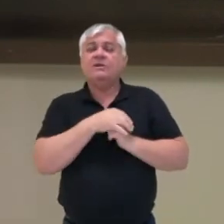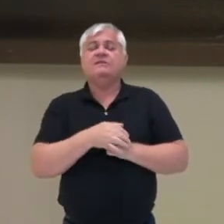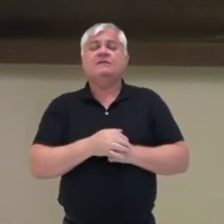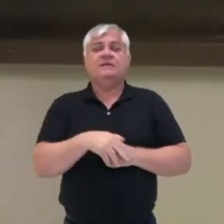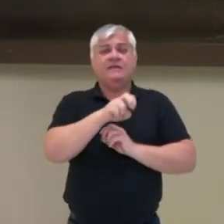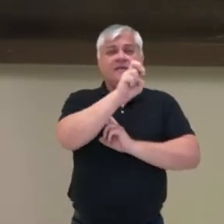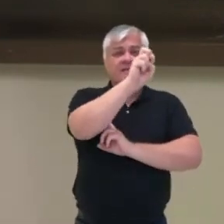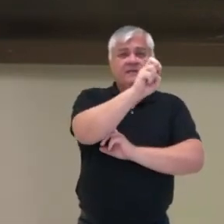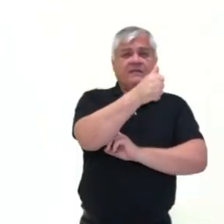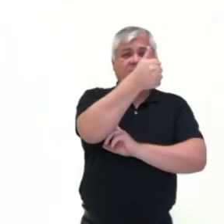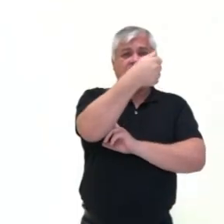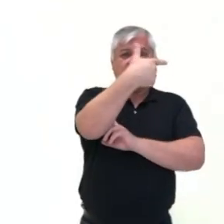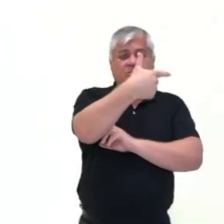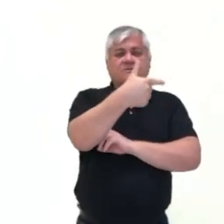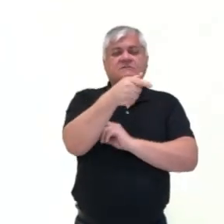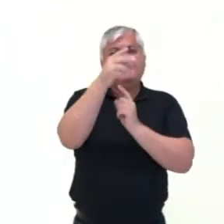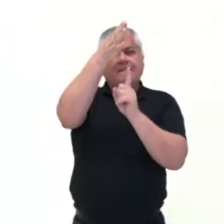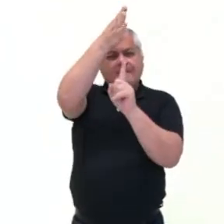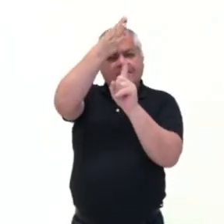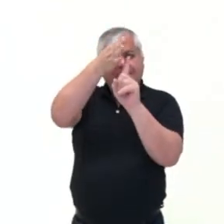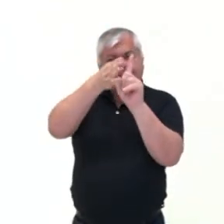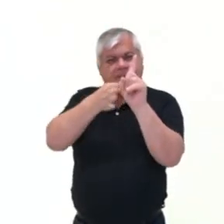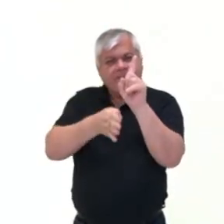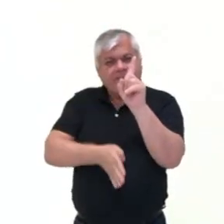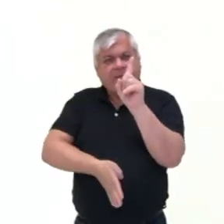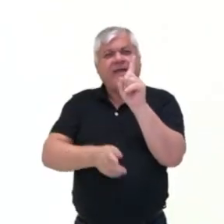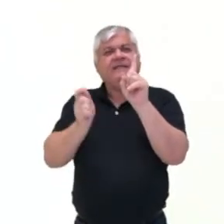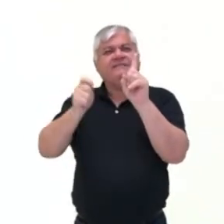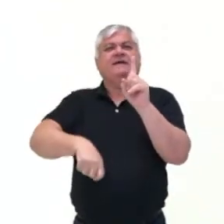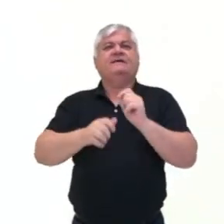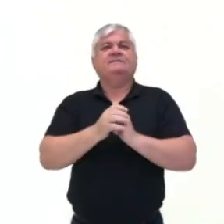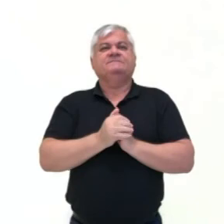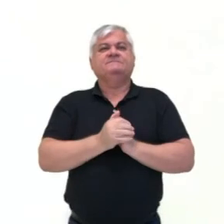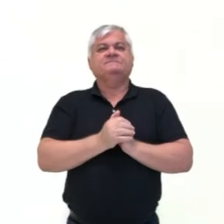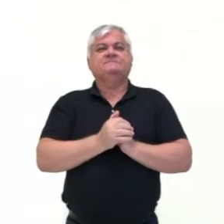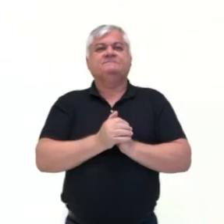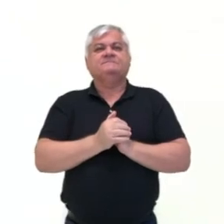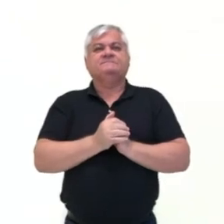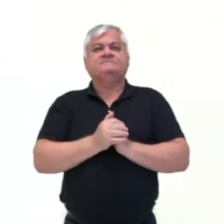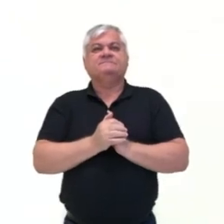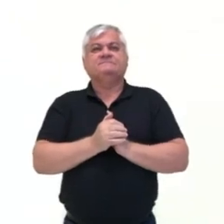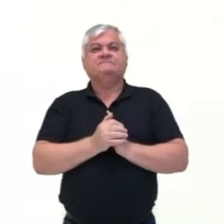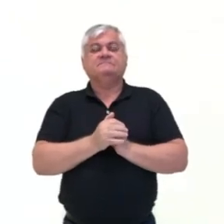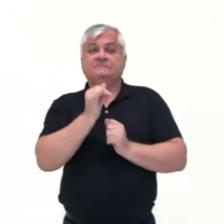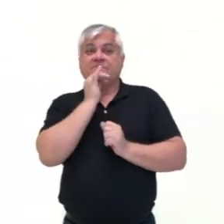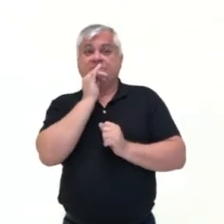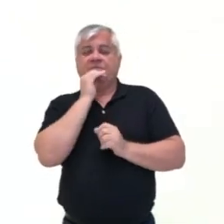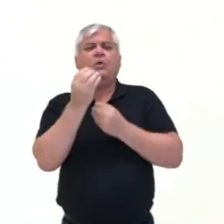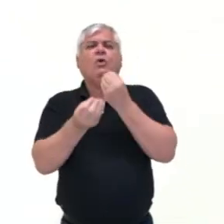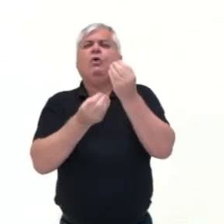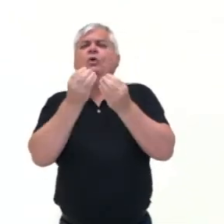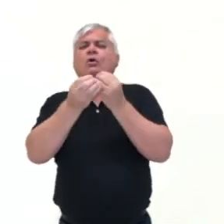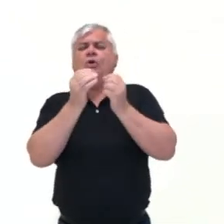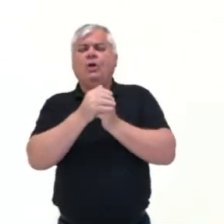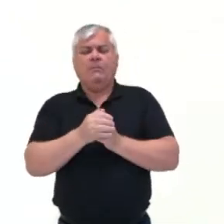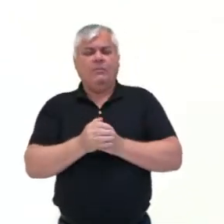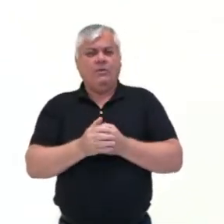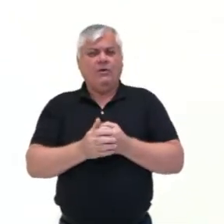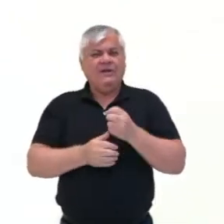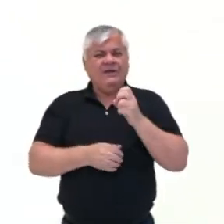e decompor. Vamos concluir aqui, ó. Continuando. Como que eu posso